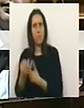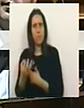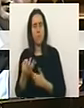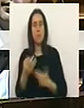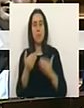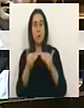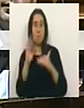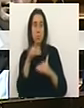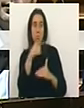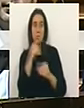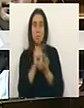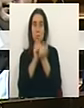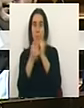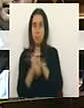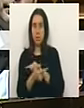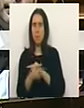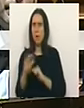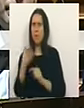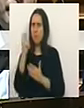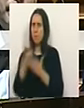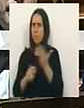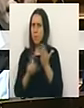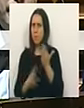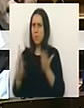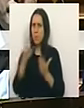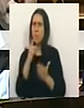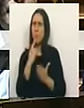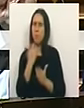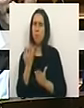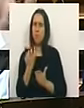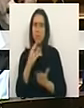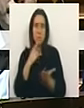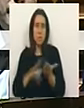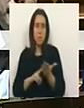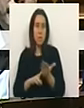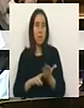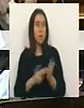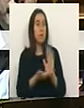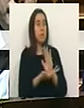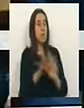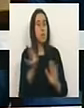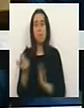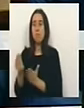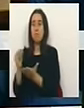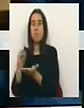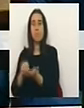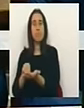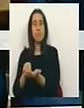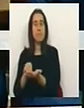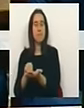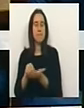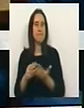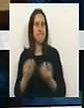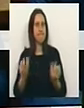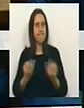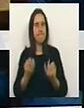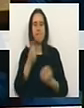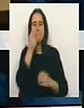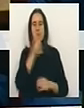contrário do que diz, significativamente impostos. É verdade, os que tirou de um lado, colocou-os do outro. E, portanto, o